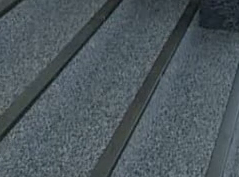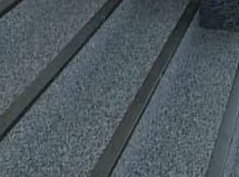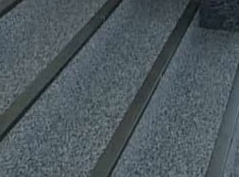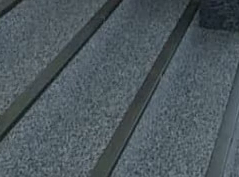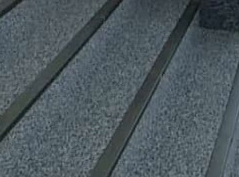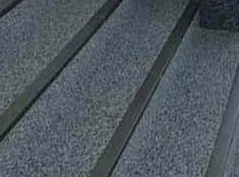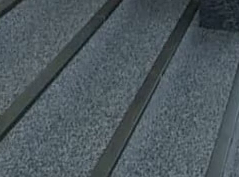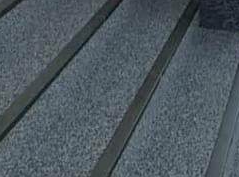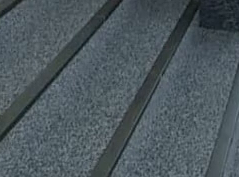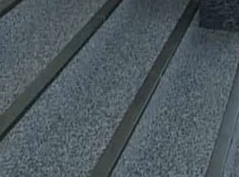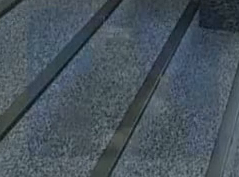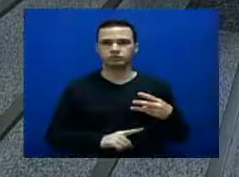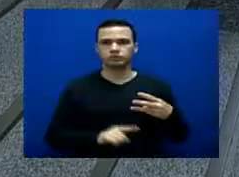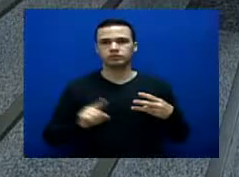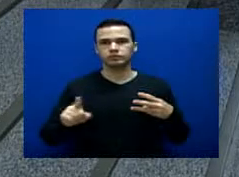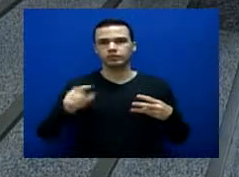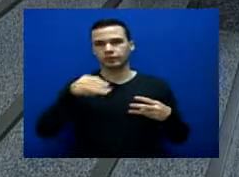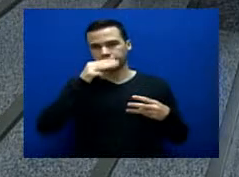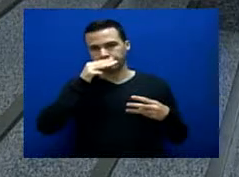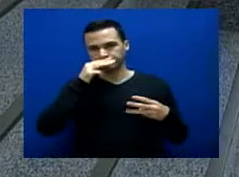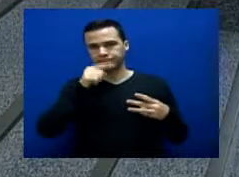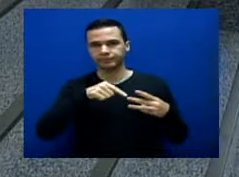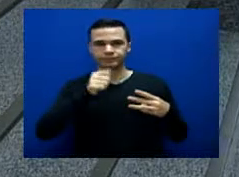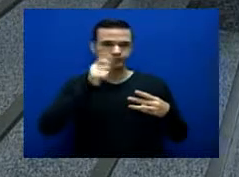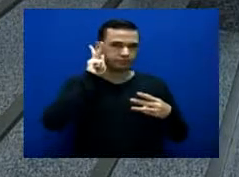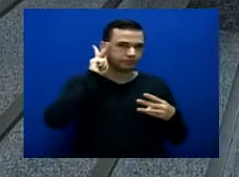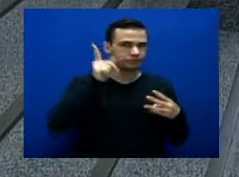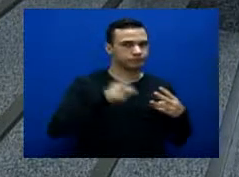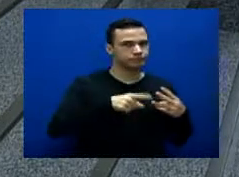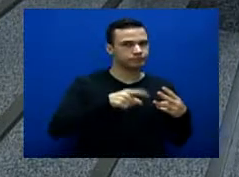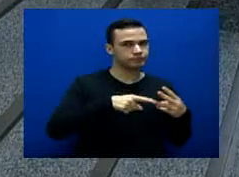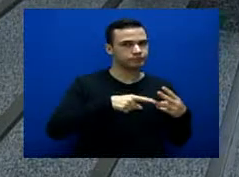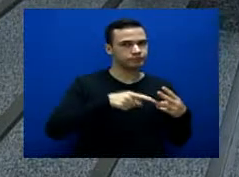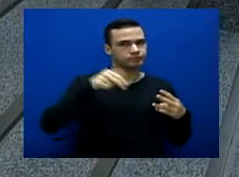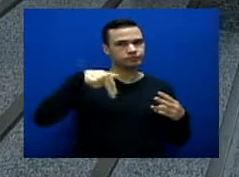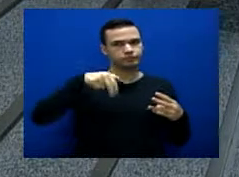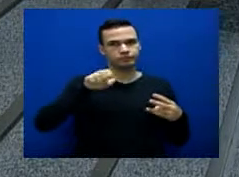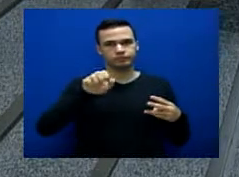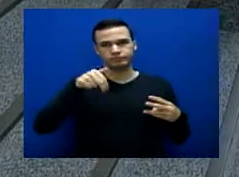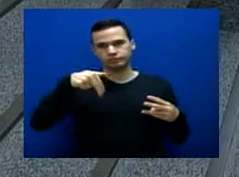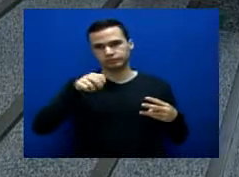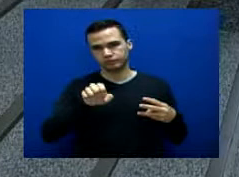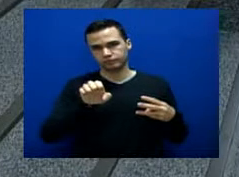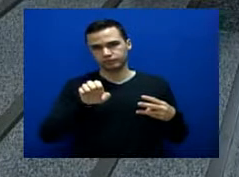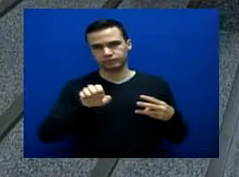São três, é o vereador Martinez, vereador Apolo e o vereador Nenê.